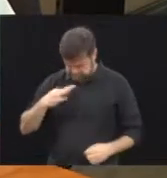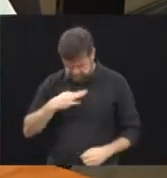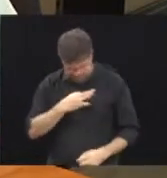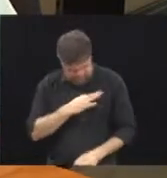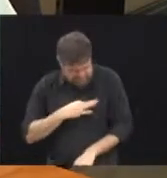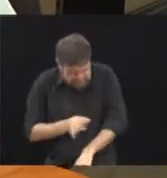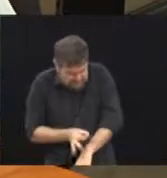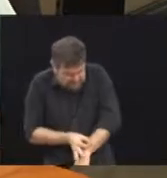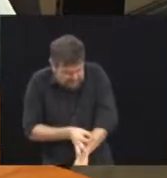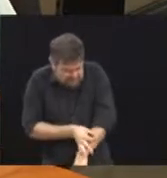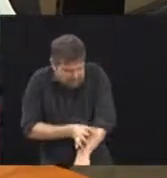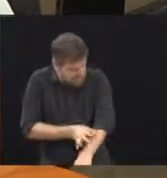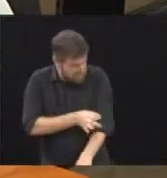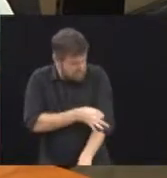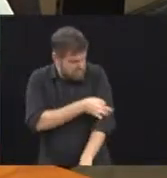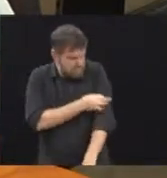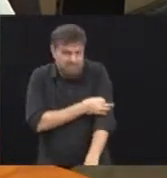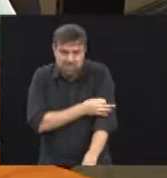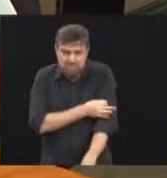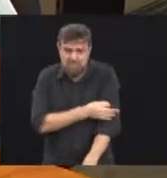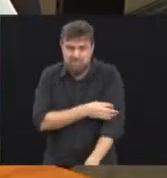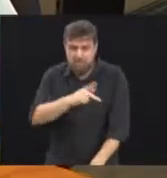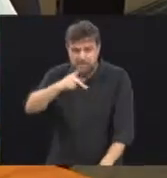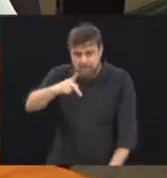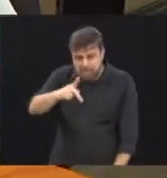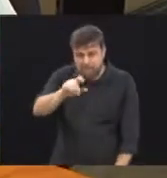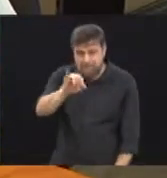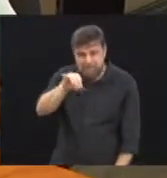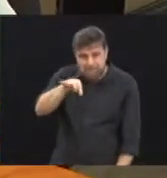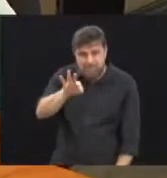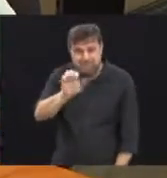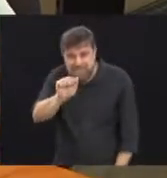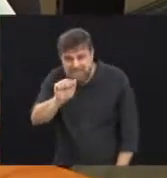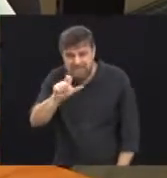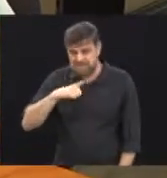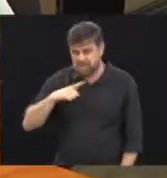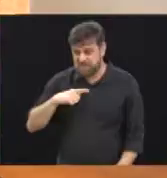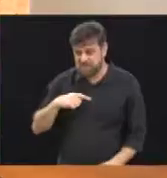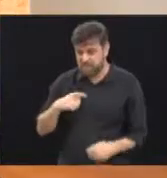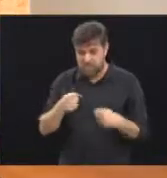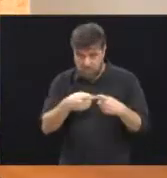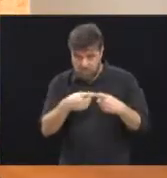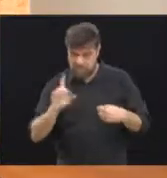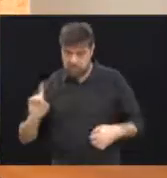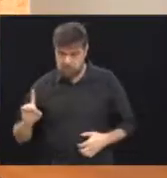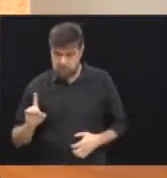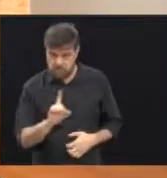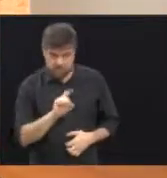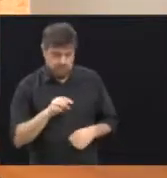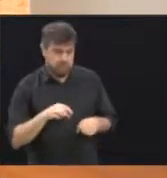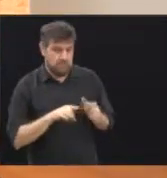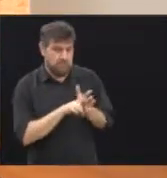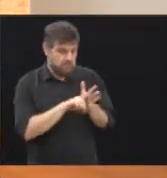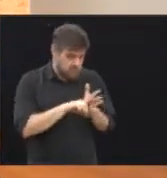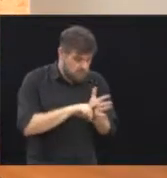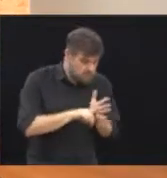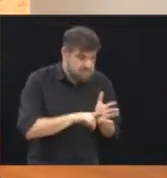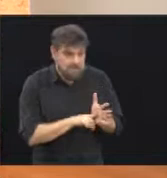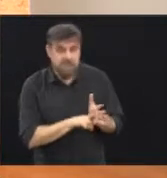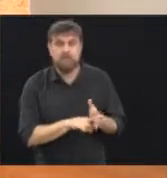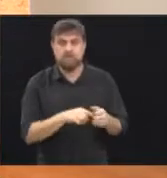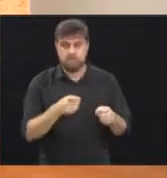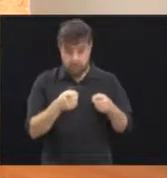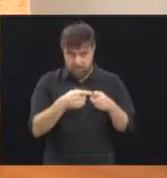pele? Tem que procurar um dermatologista primeiro? E se ele falar tudo bem? Isso, pode procurar um cirurgião plástico